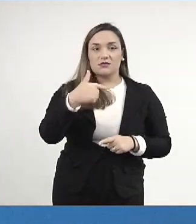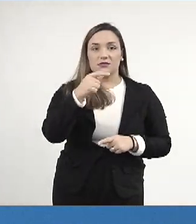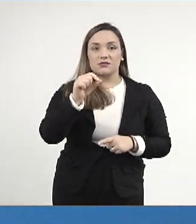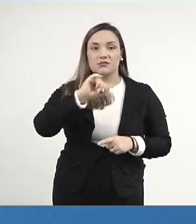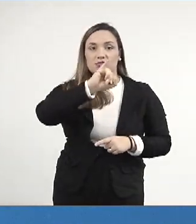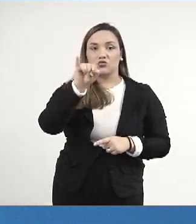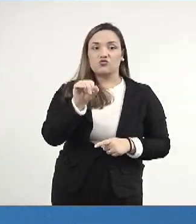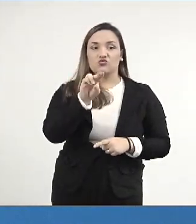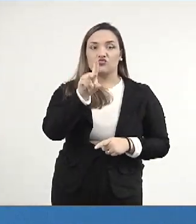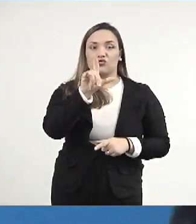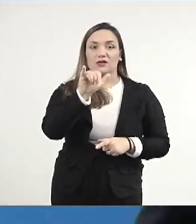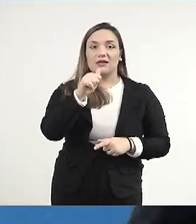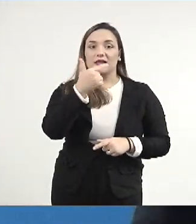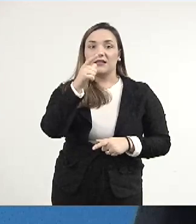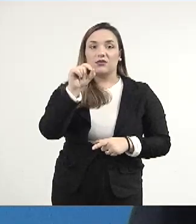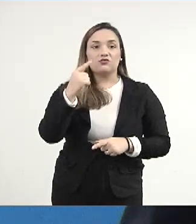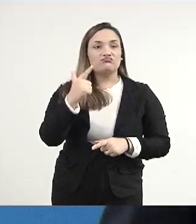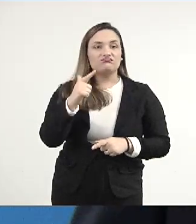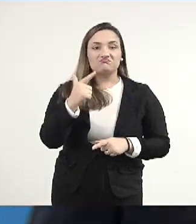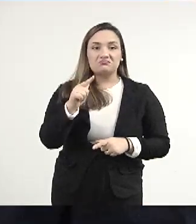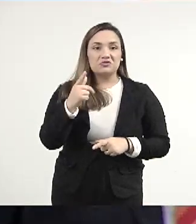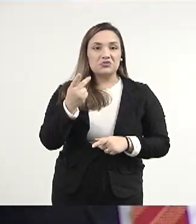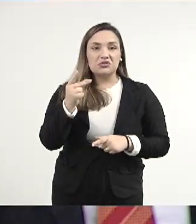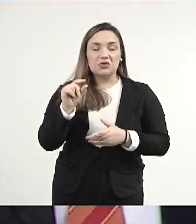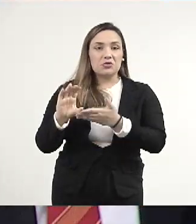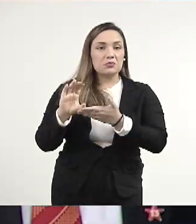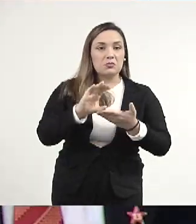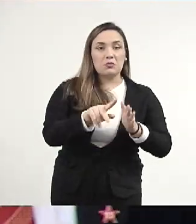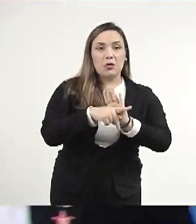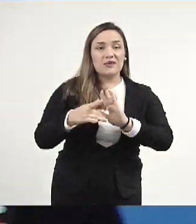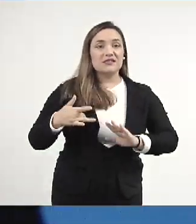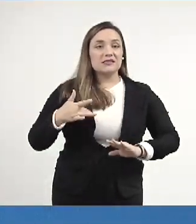de 6 anos, tirando esse dinheiro da saúde, e tem